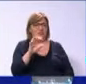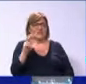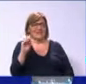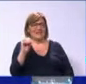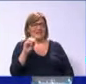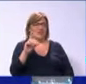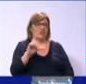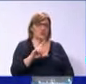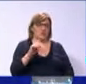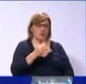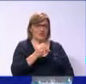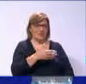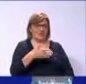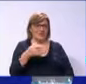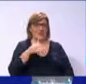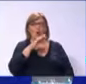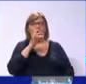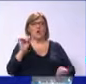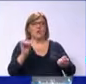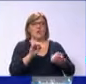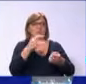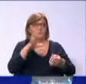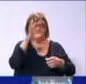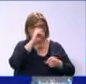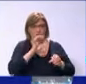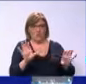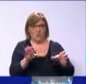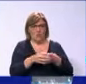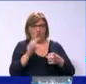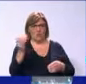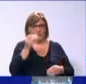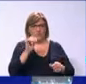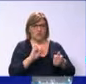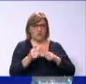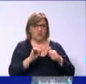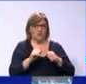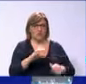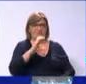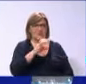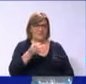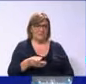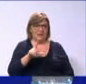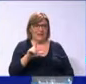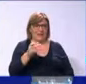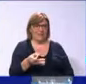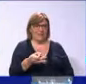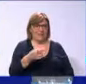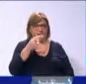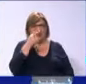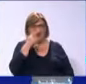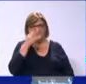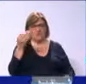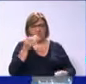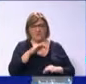junho de 2017 durante a conferência do ministro da juventude e desportos da cplp prefiro sinceramente